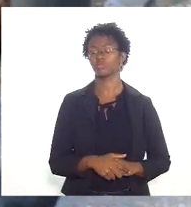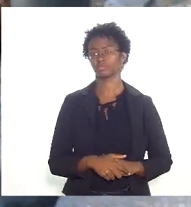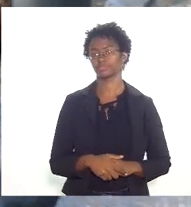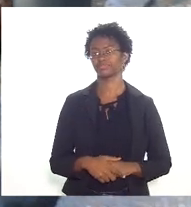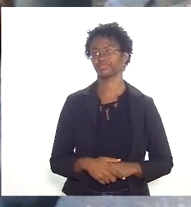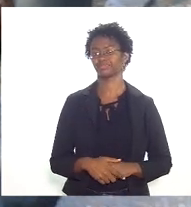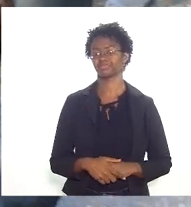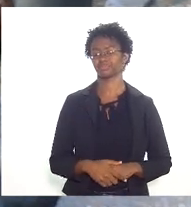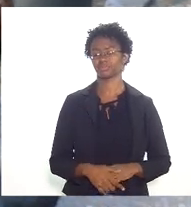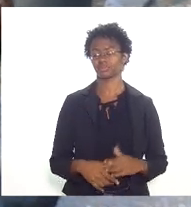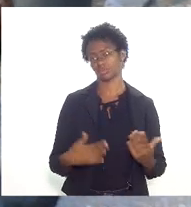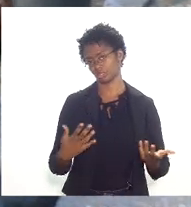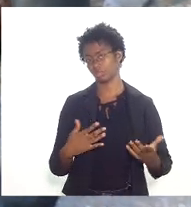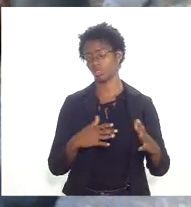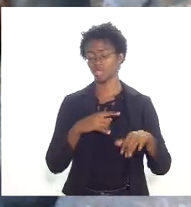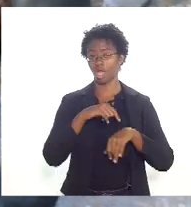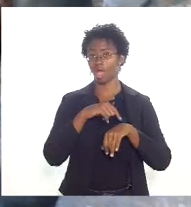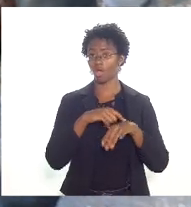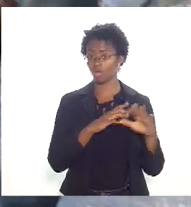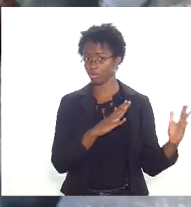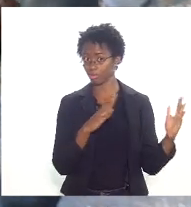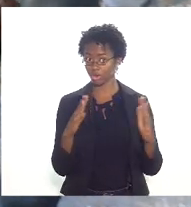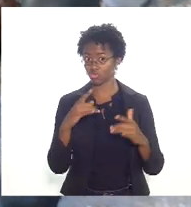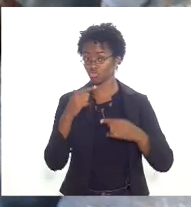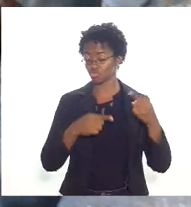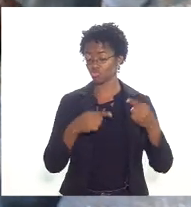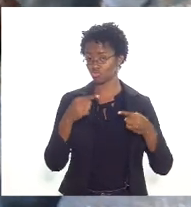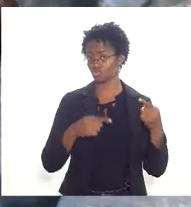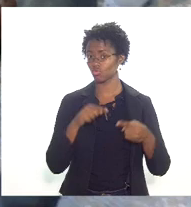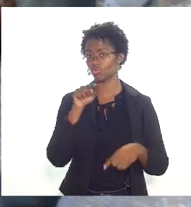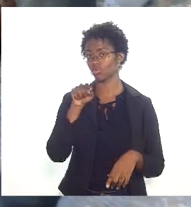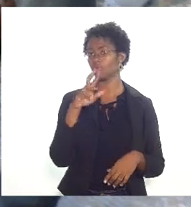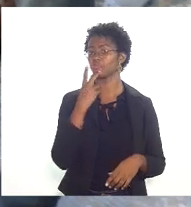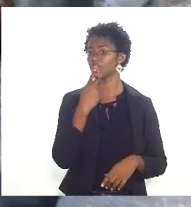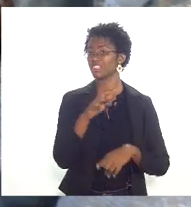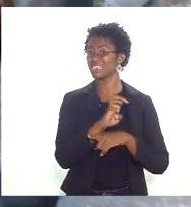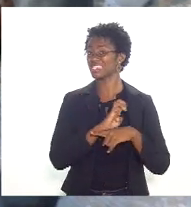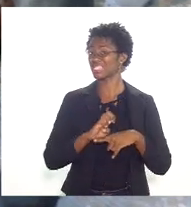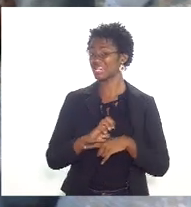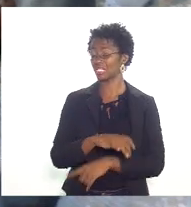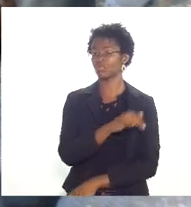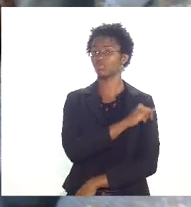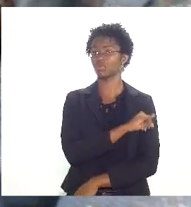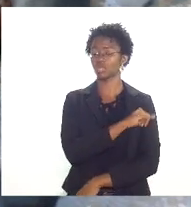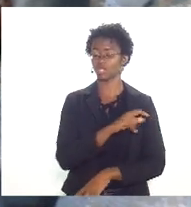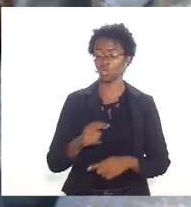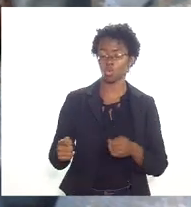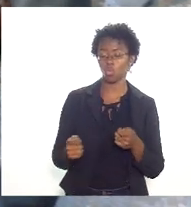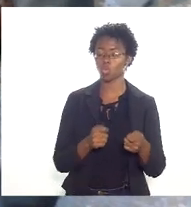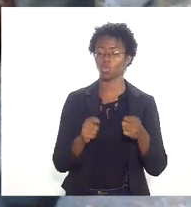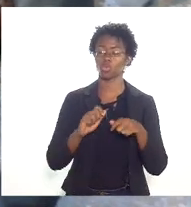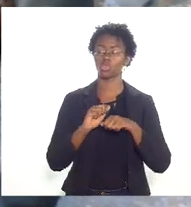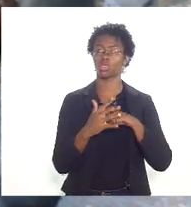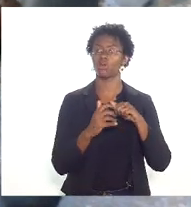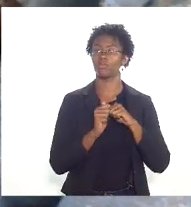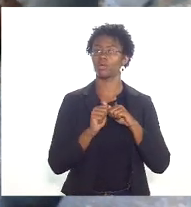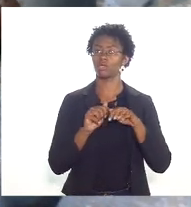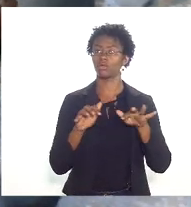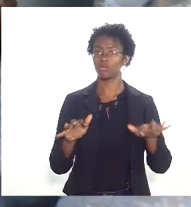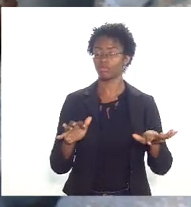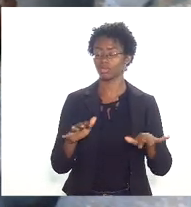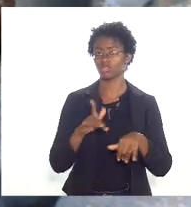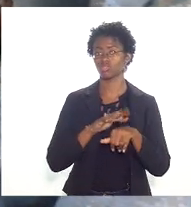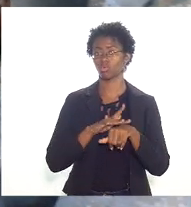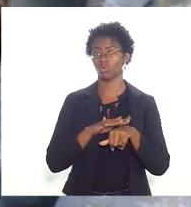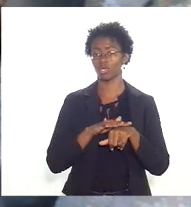na hora de se discutir a questão do Estado do Rio de Janeiro no controle da pandemia da das